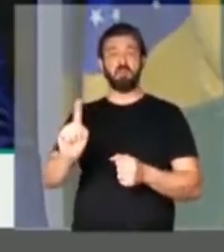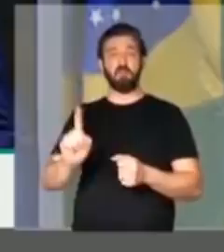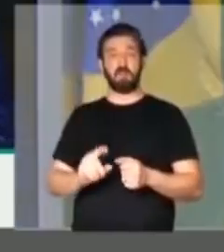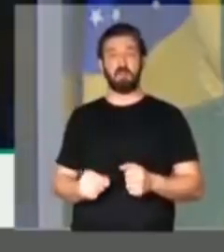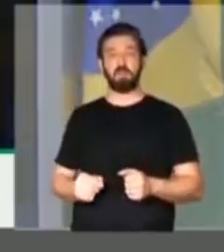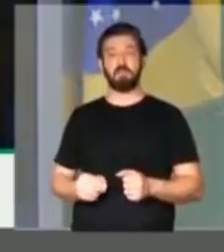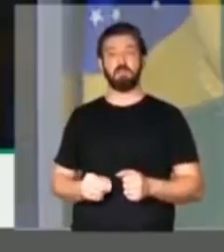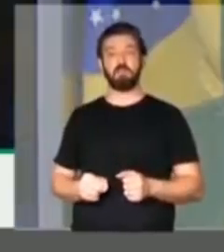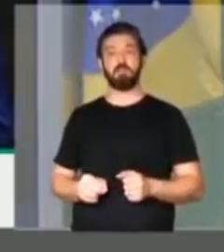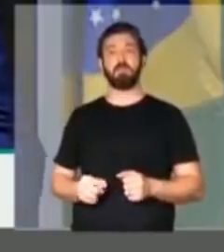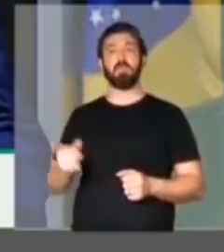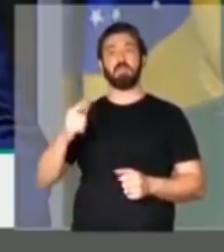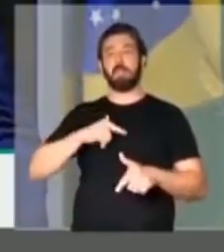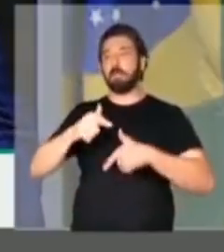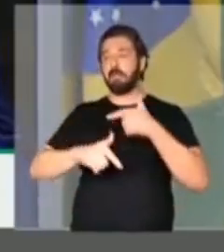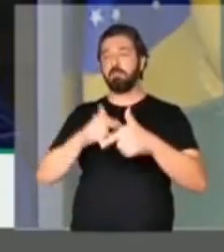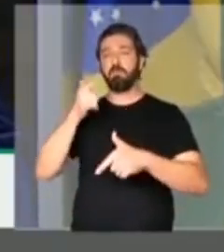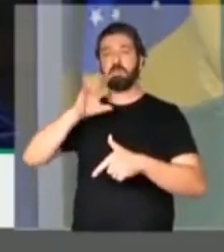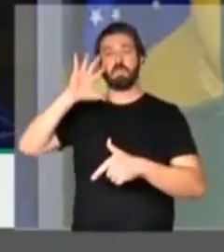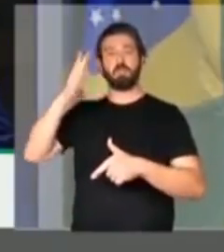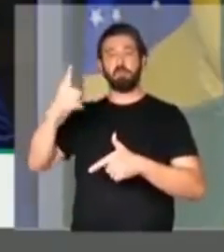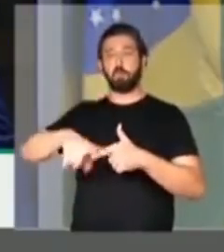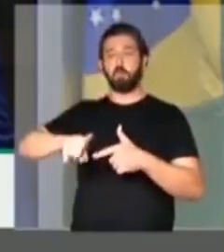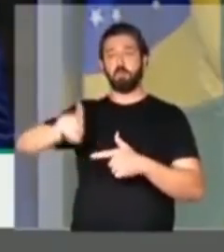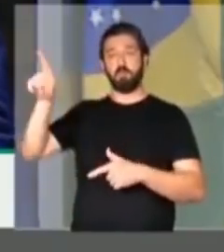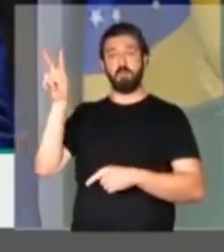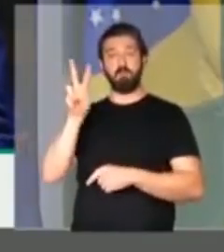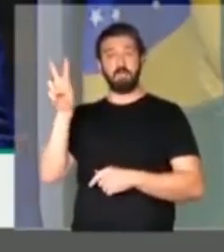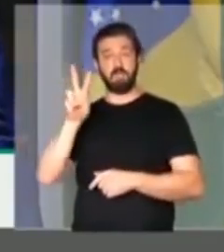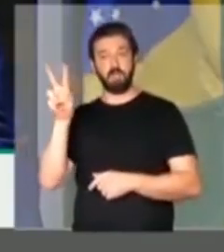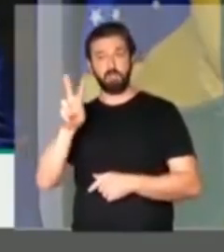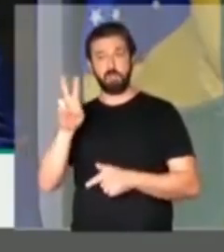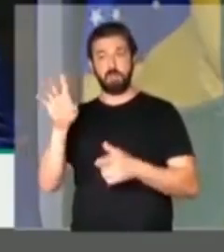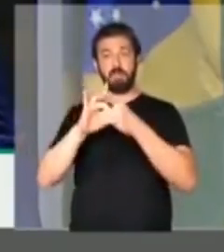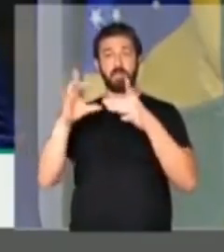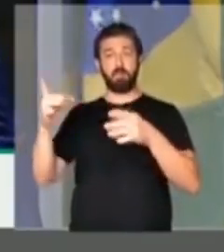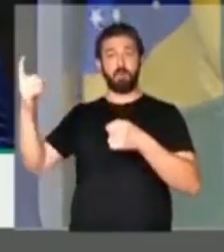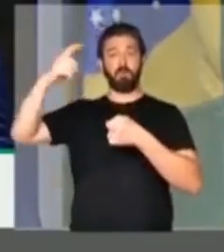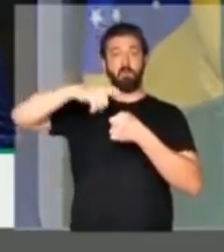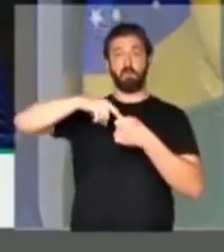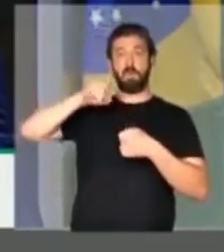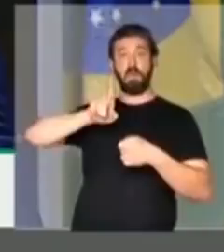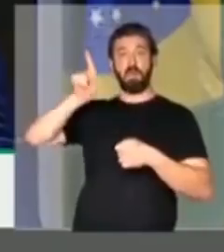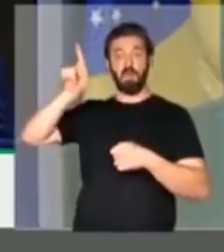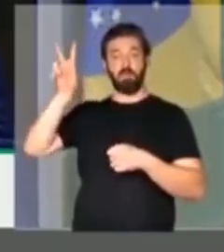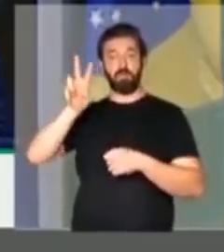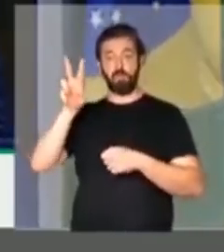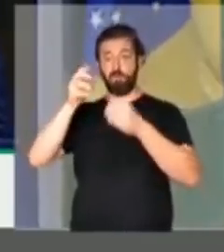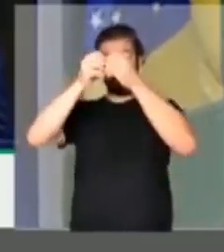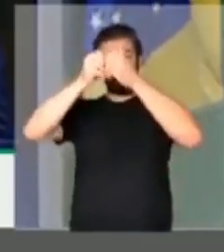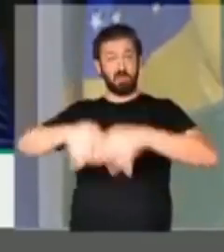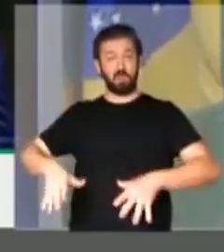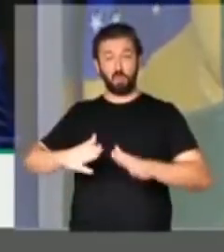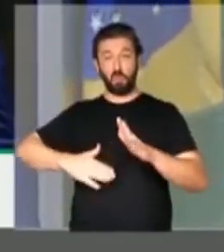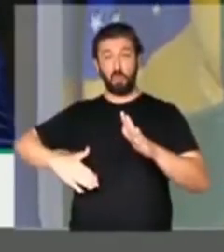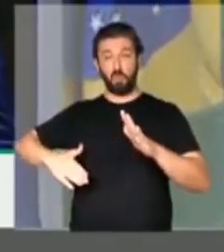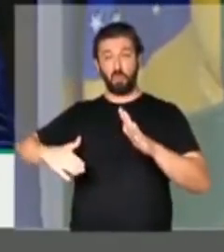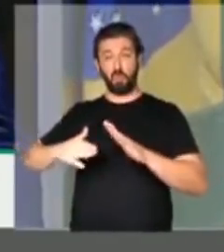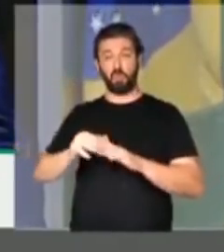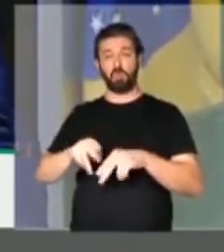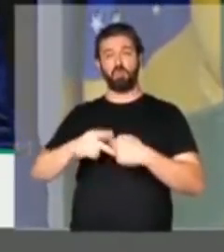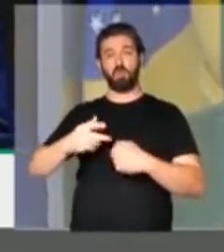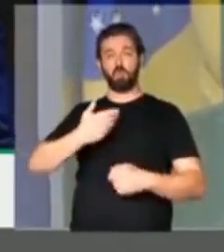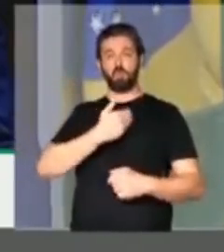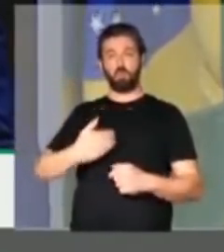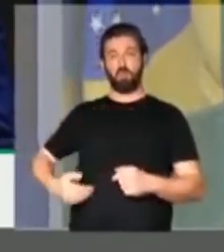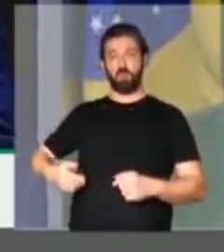para solucionar a crise da Venezuela, restaurar a democracia daquele país que foi devastado por um